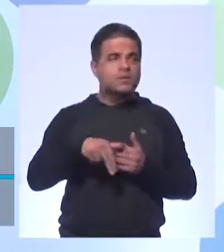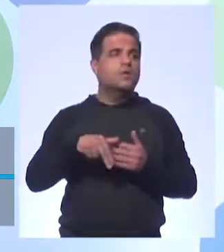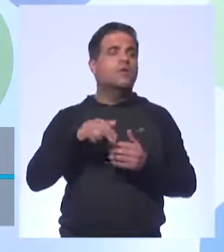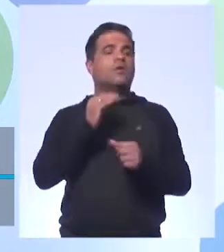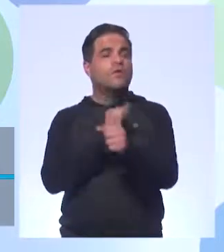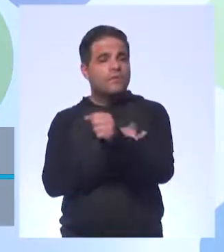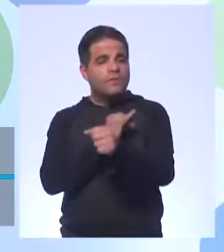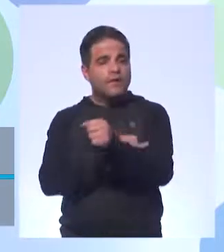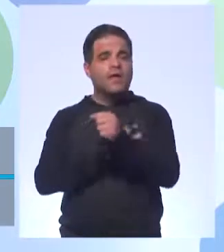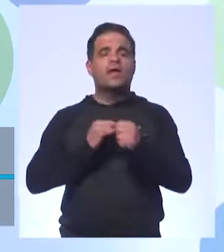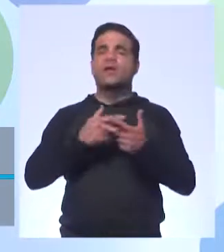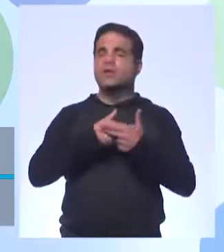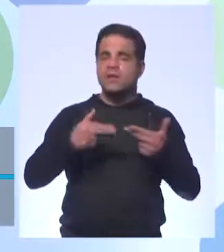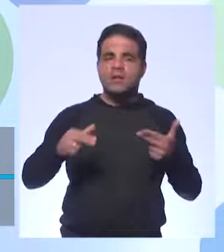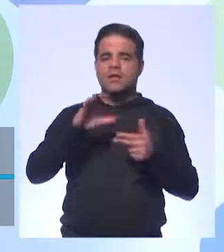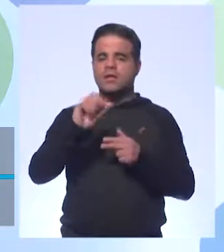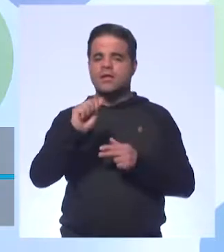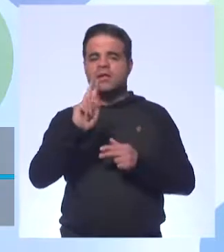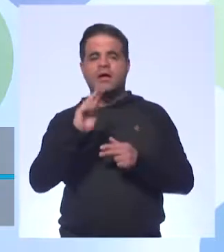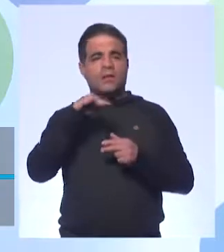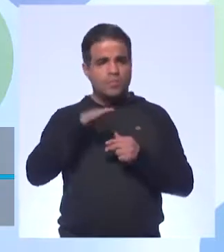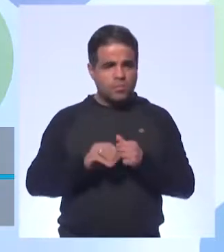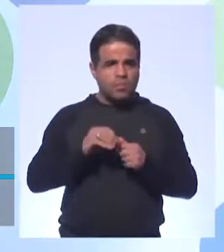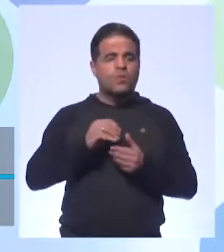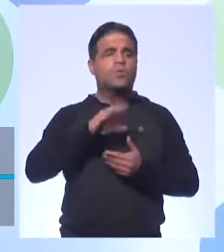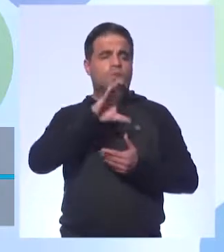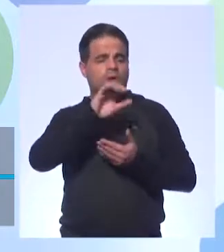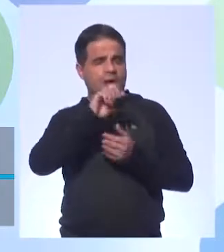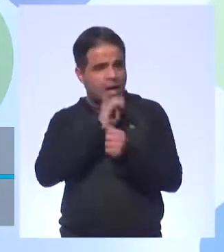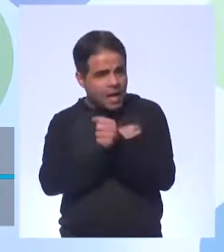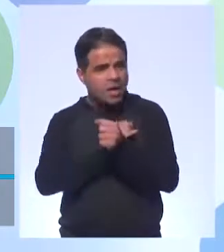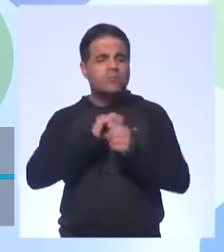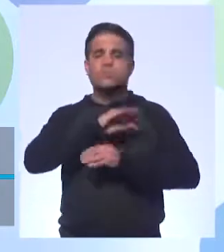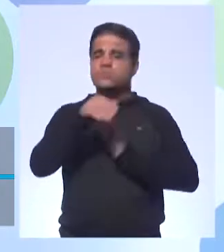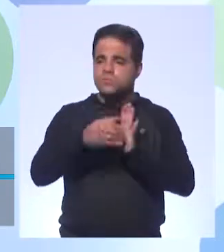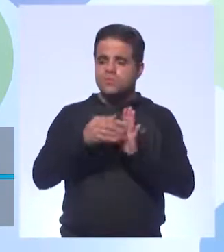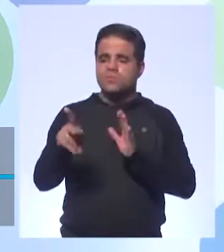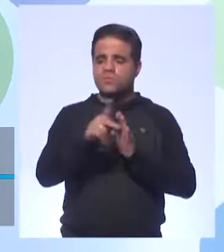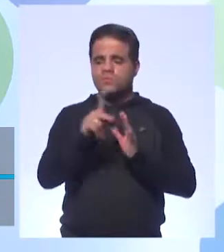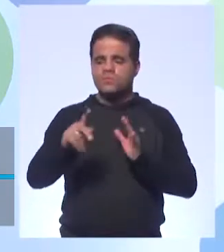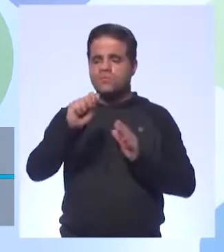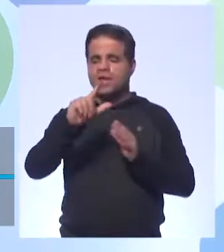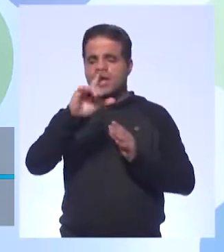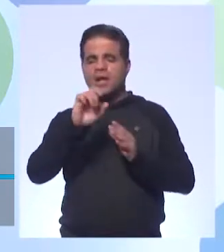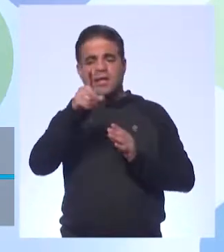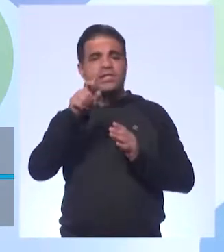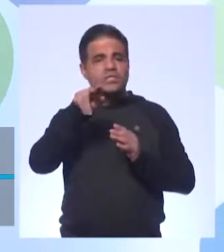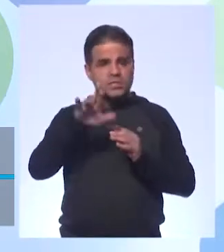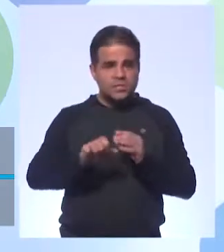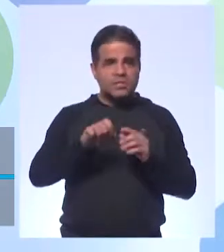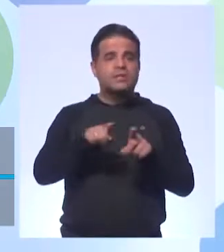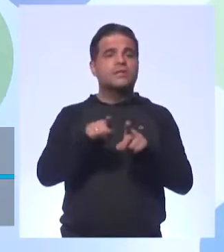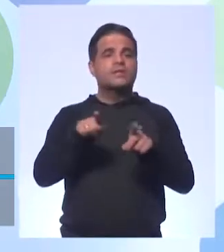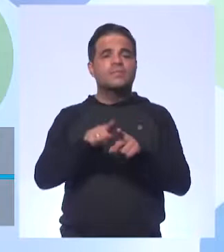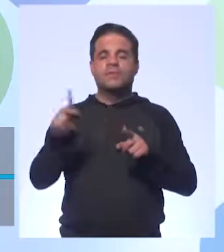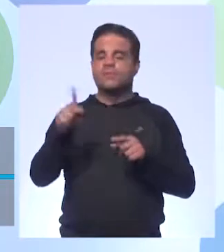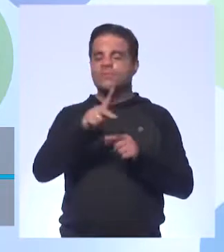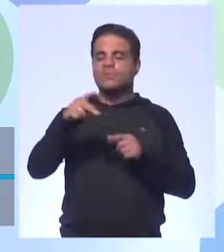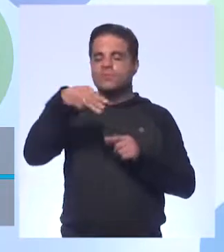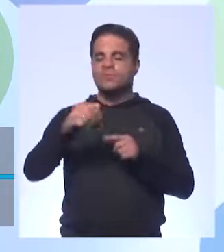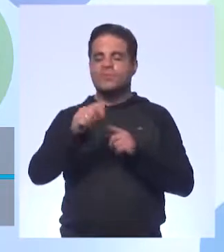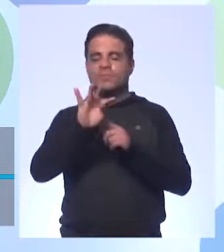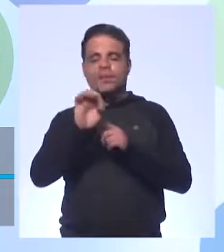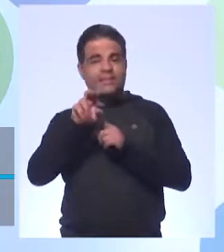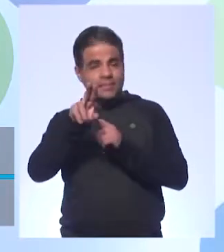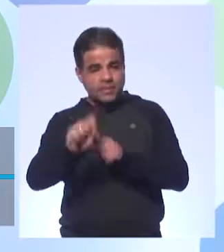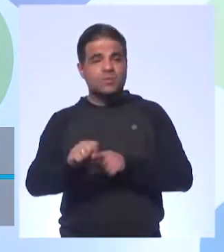cálcio, ferro, carbono e cálcio, como também o professor Alexandre, ferro, carbono e cálcio. O Matheus, que a professora